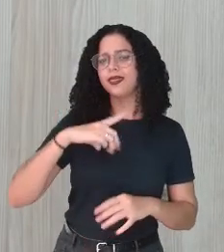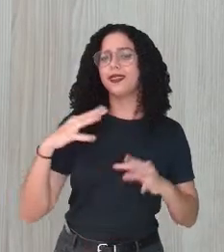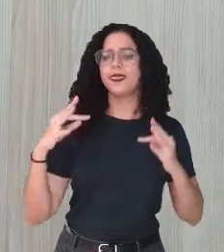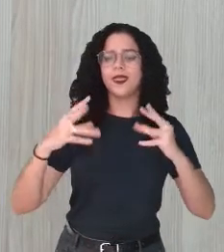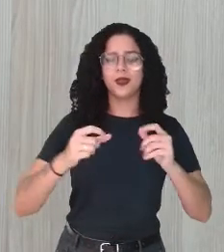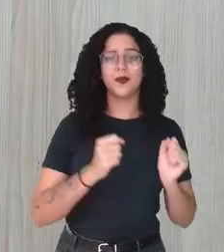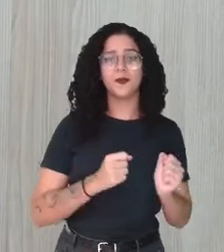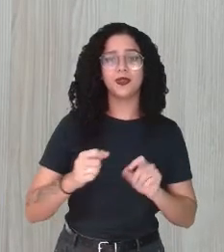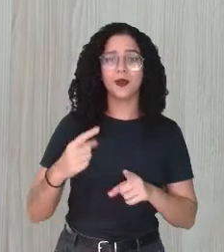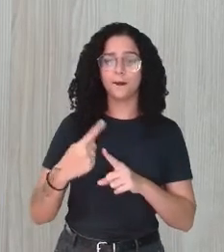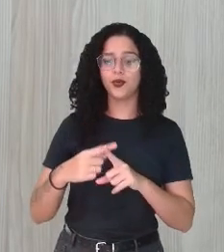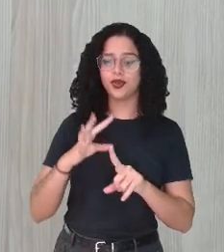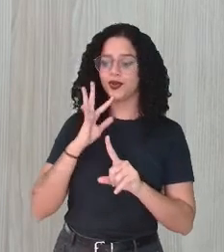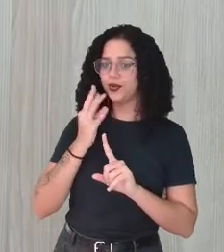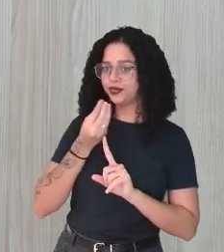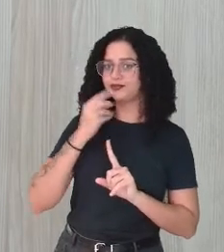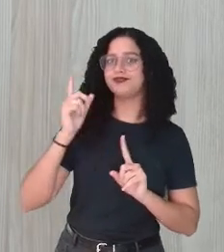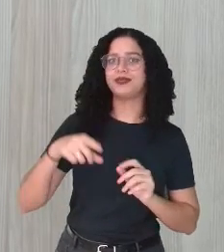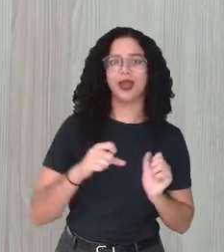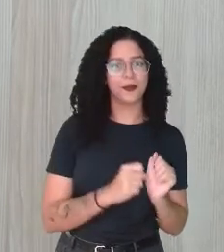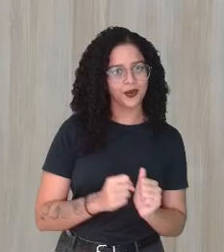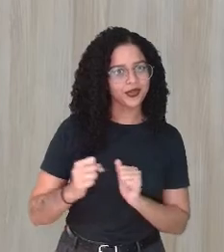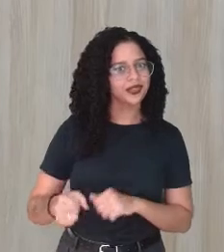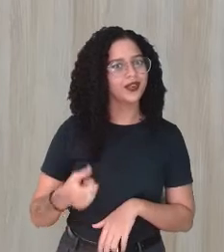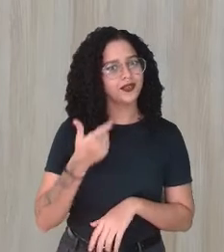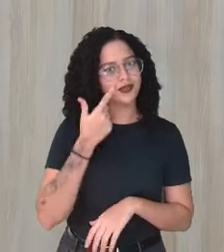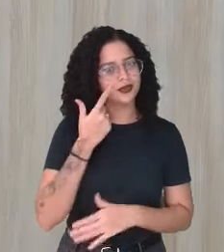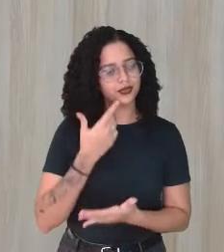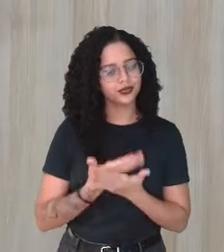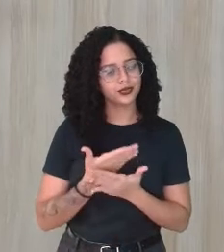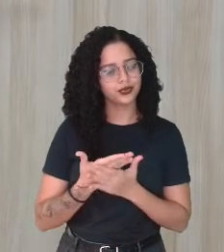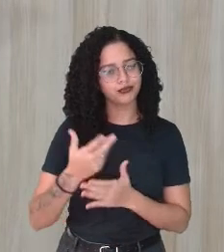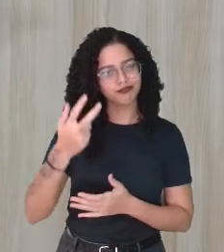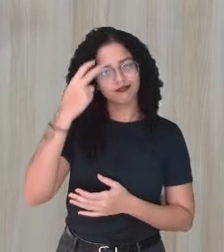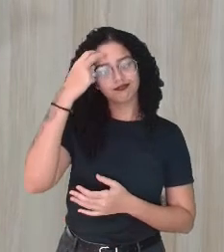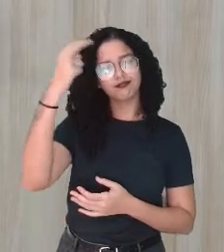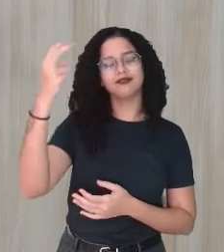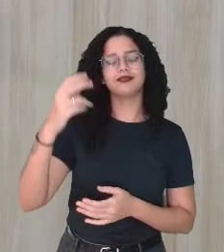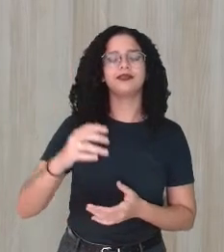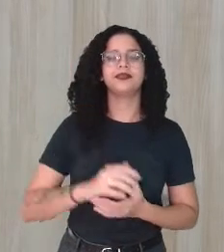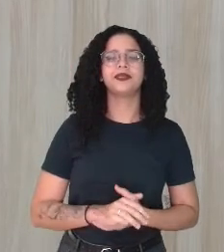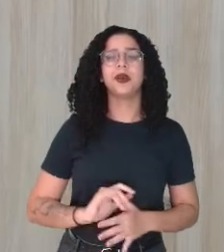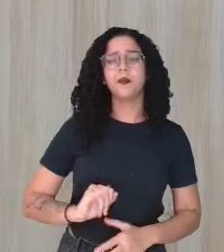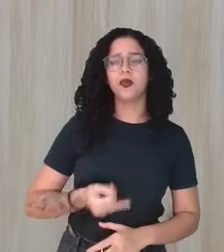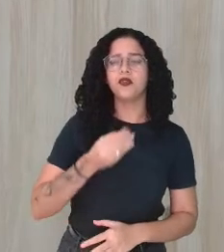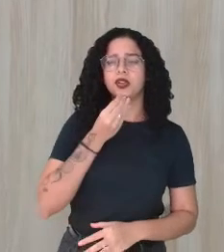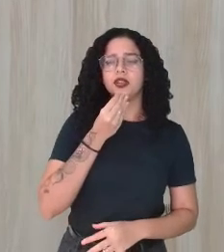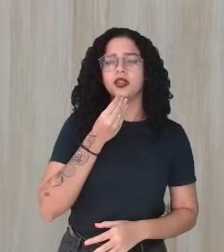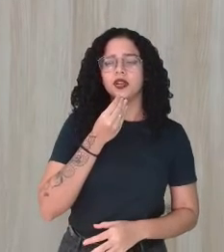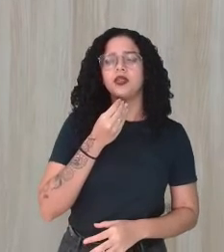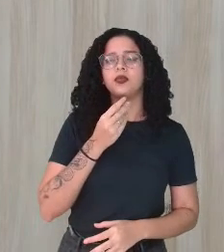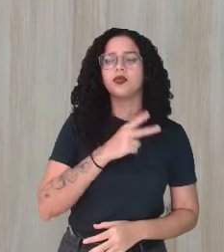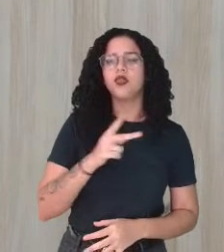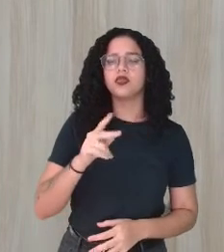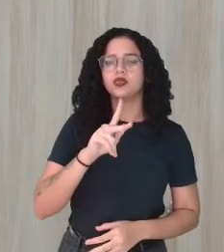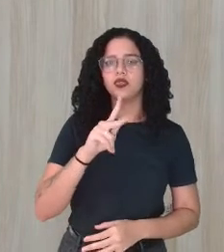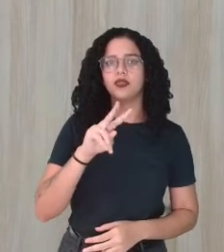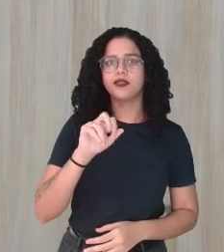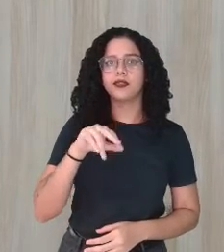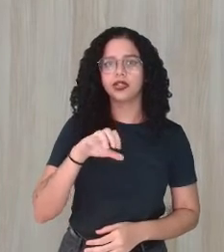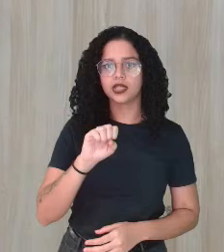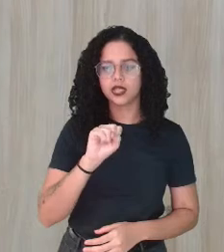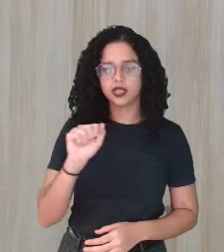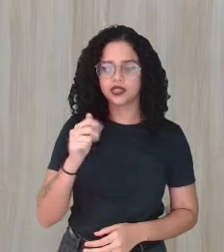porque conhecimento é poder, viu? Conhecimento é poder. E aproveitando aí que a professora Vanessa já falou dessa questão de política e